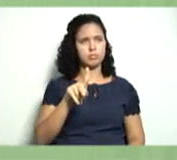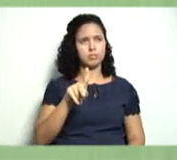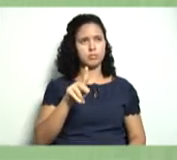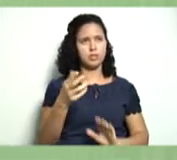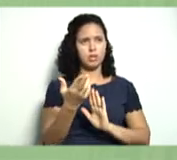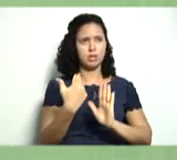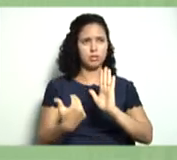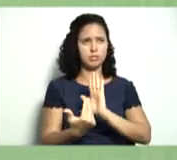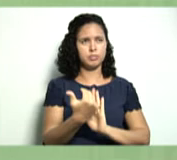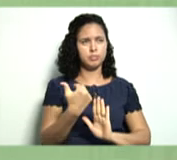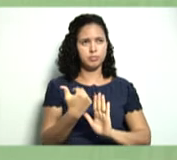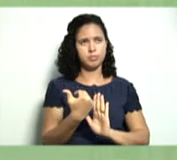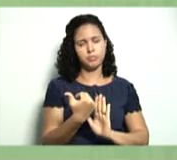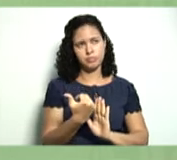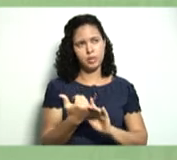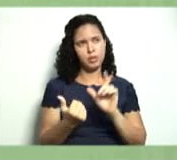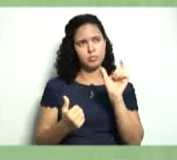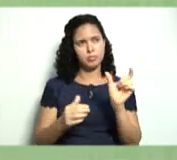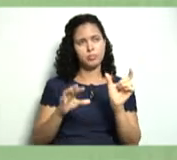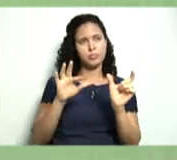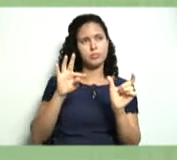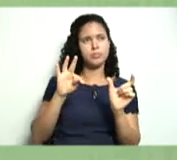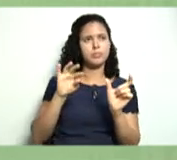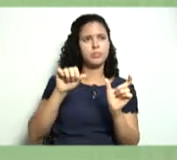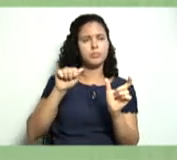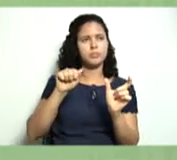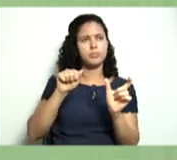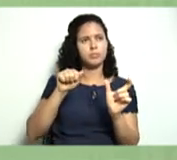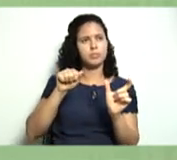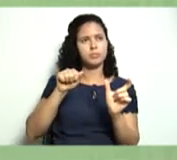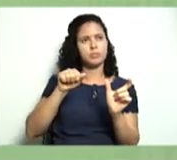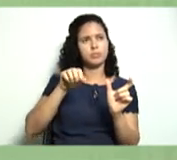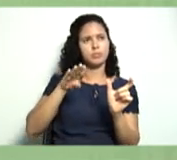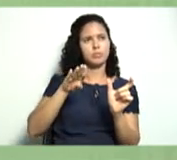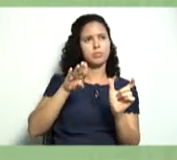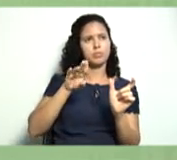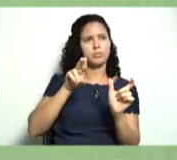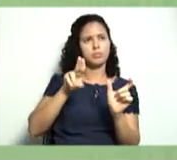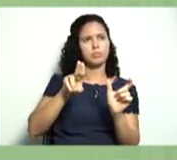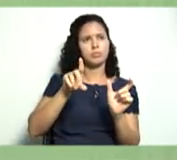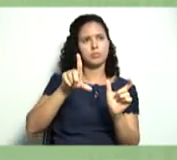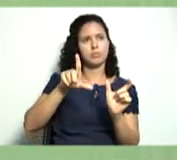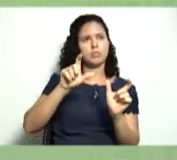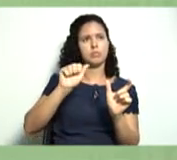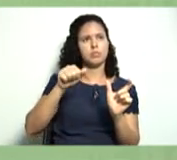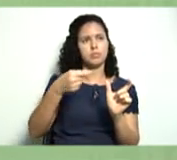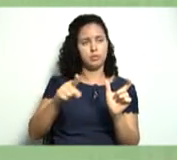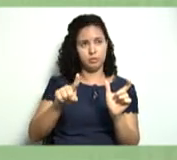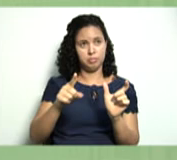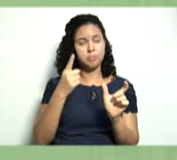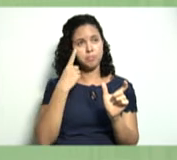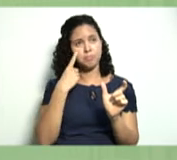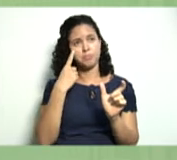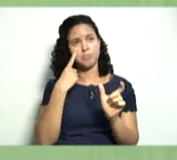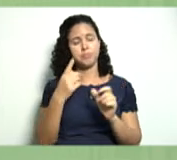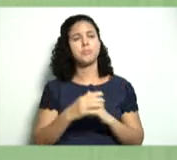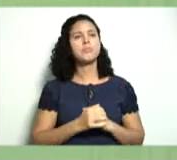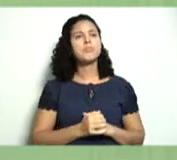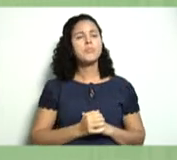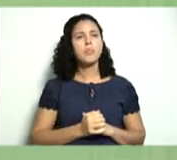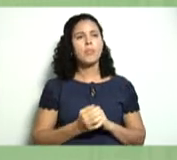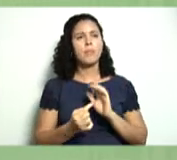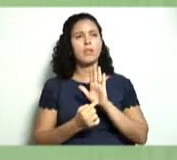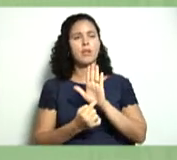específico ela tem algumas alguns detalhes e assim como o clipe age vou mostrar pra